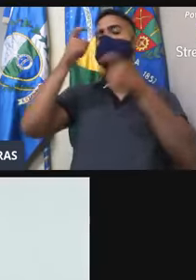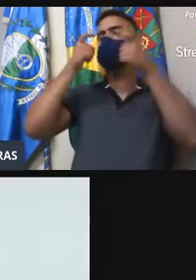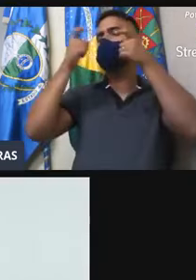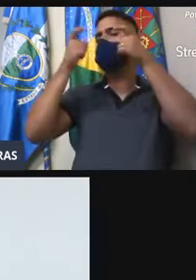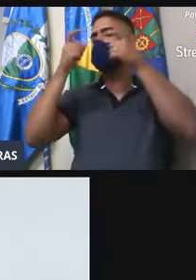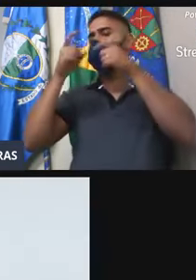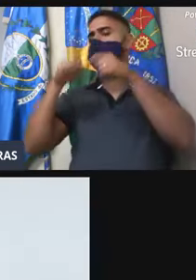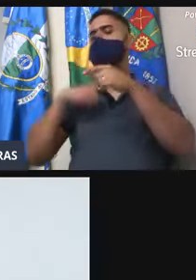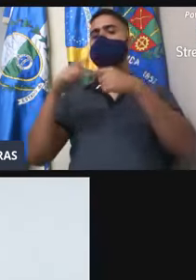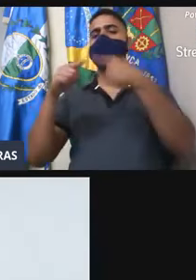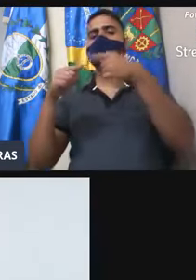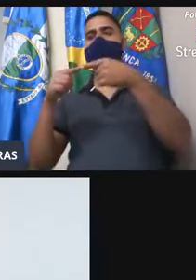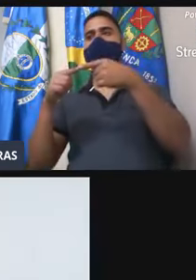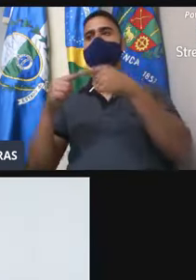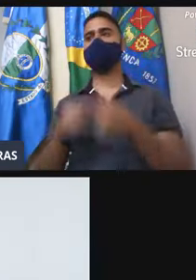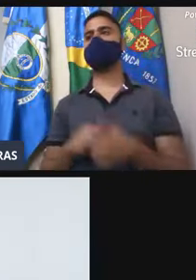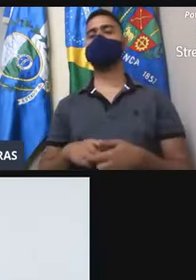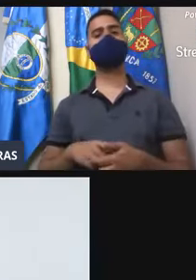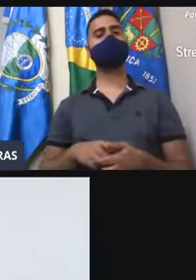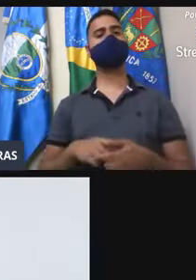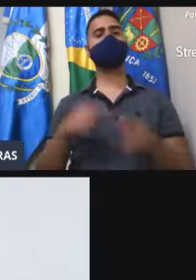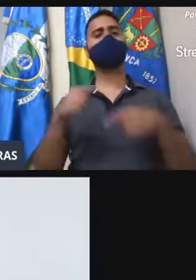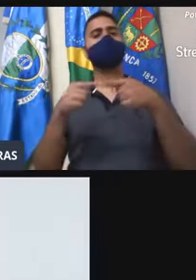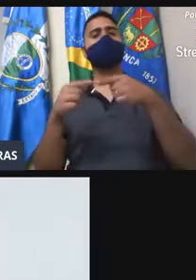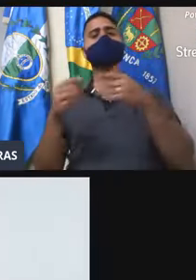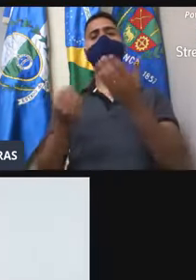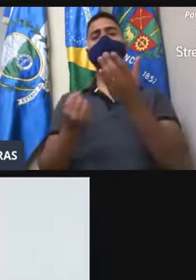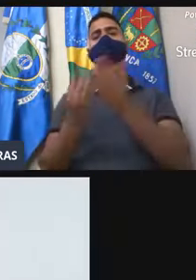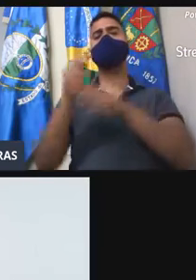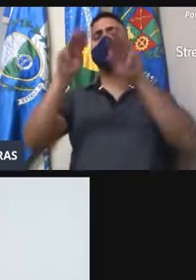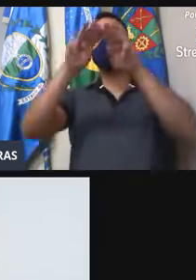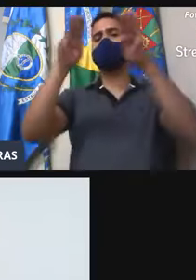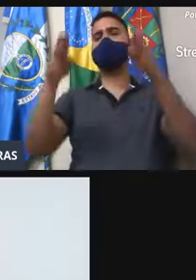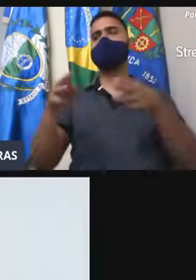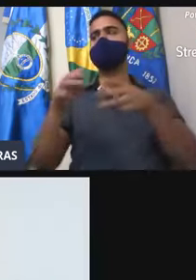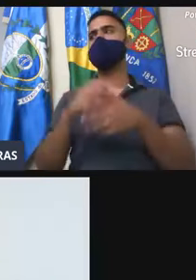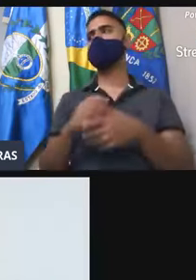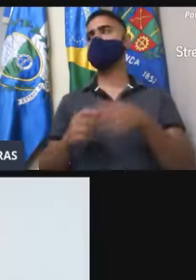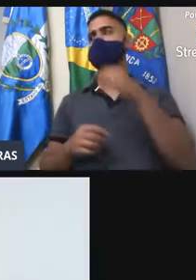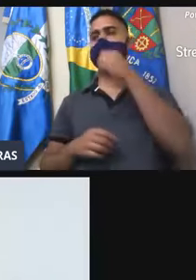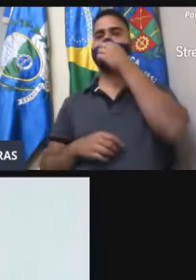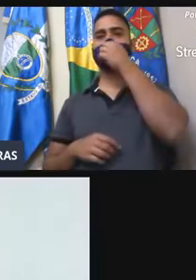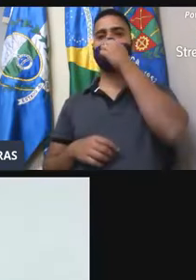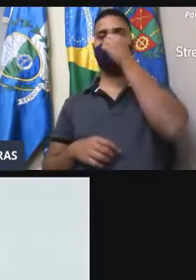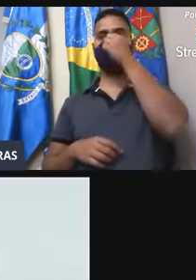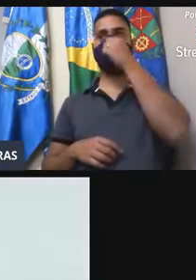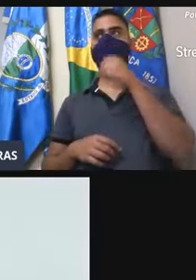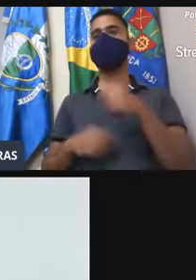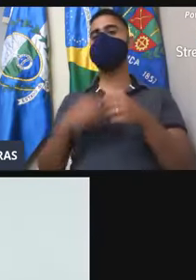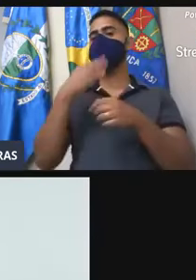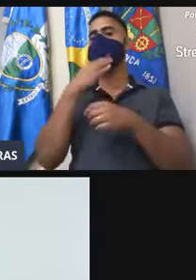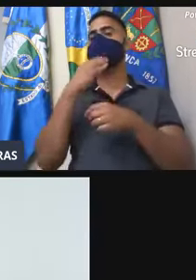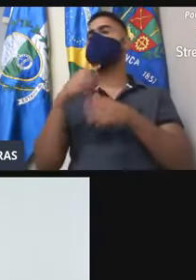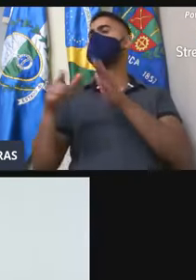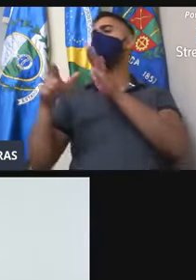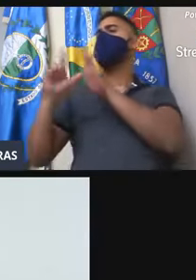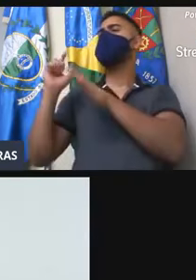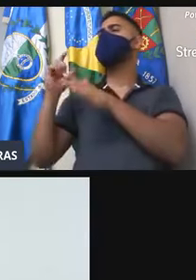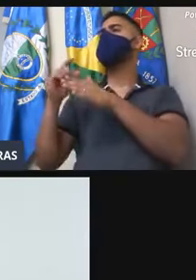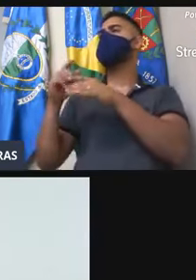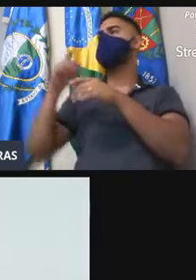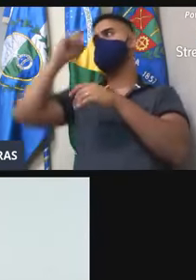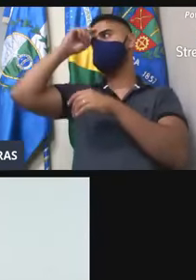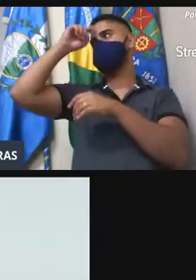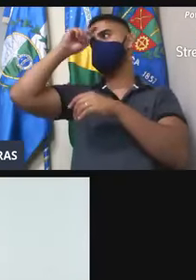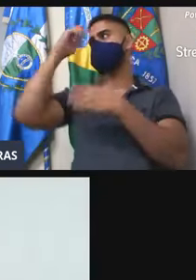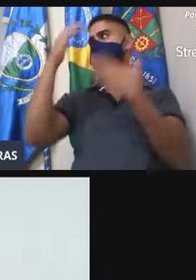uma finalidade. E a finalidade é a criação do museu. Lá é um espaço, para quem conhece, né, foi uma clínica psiquiátrica, tem um